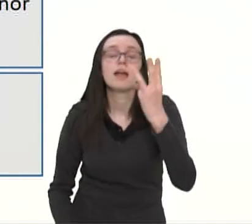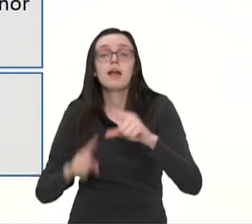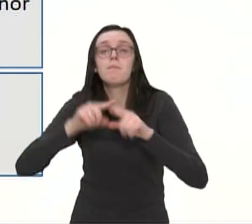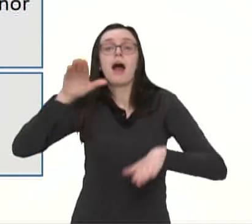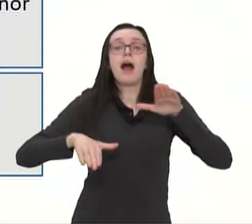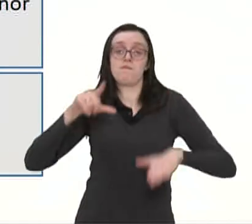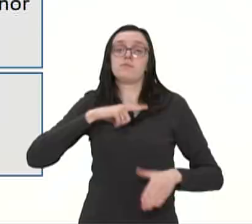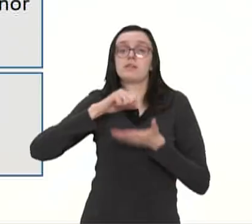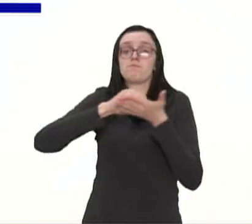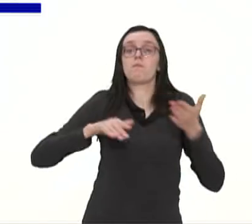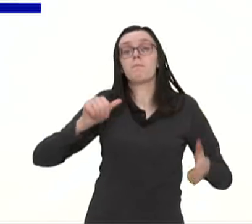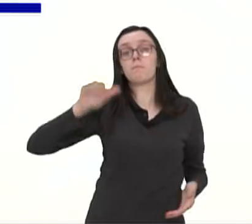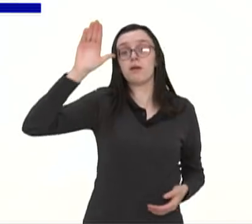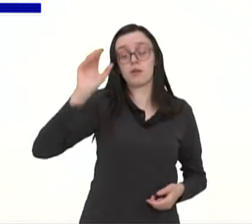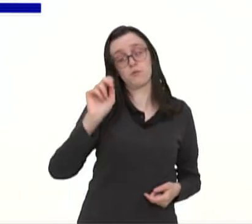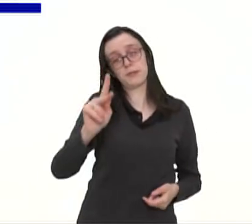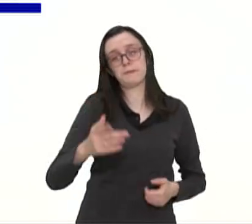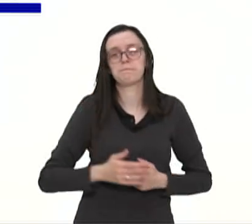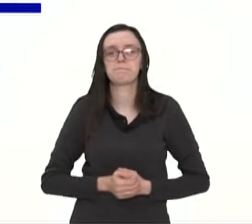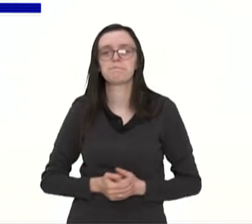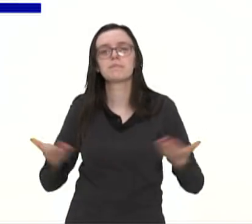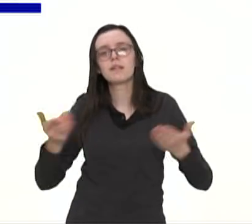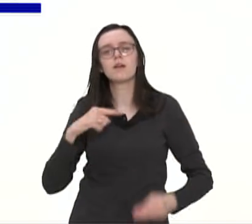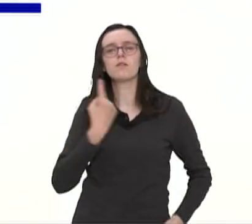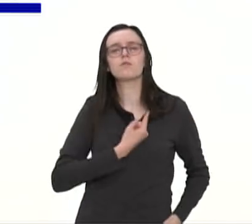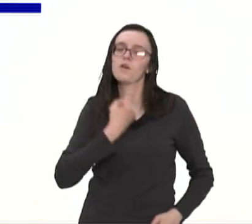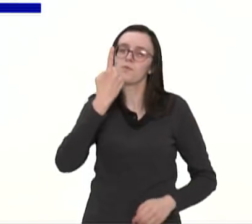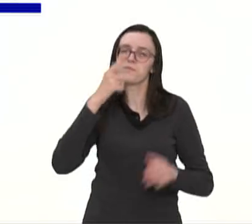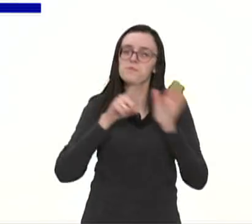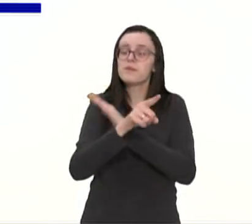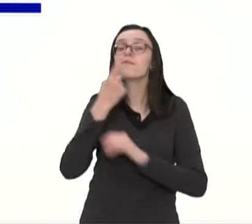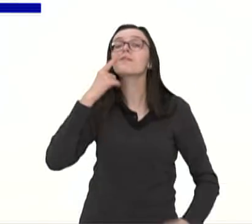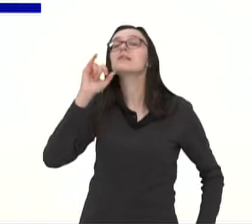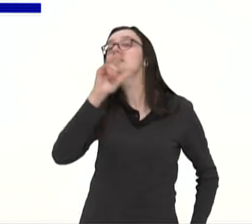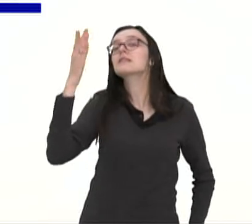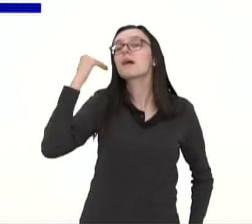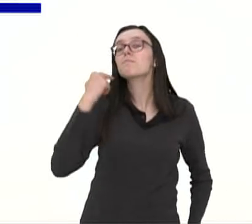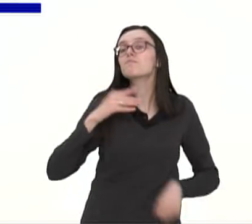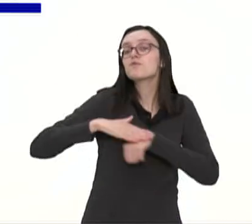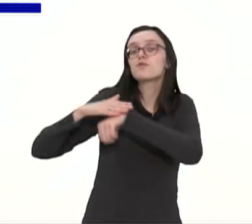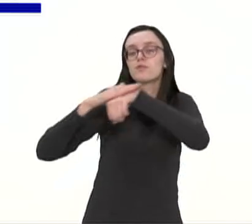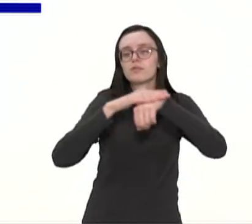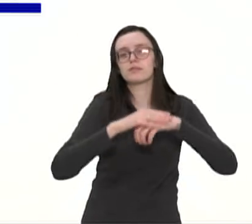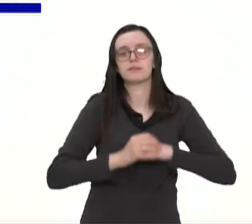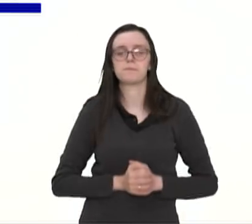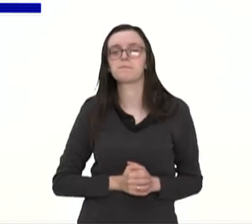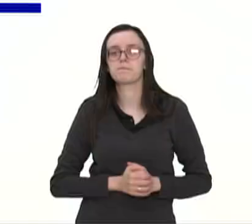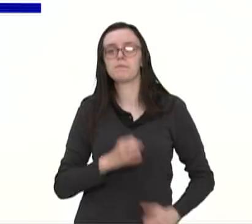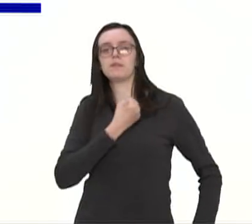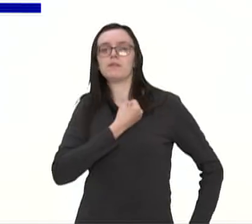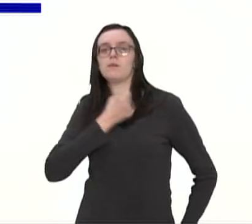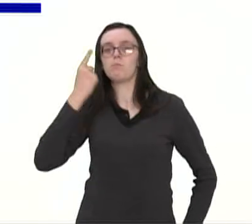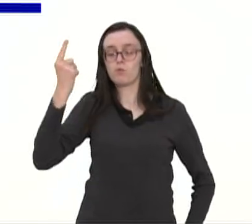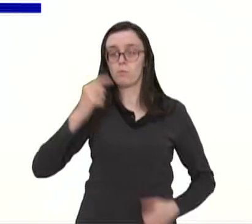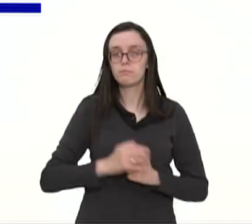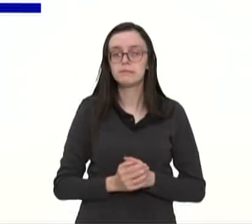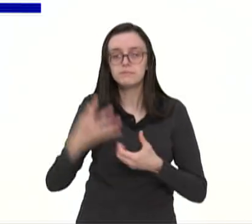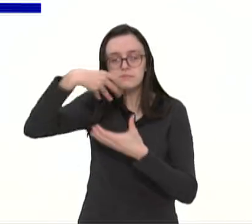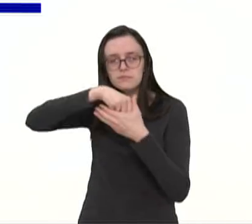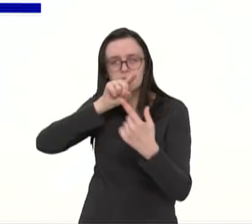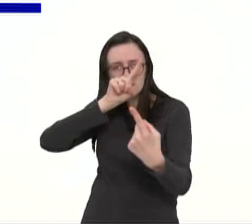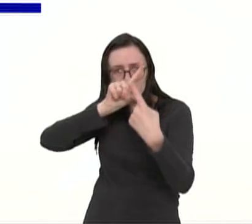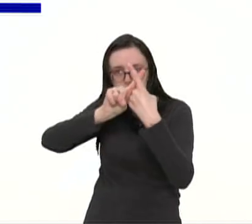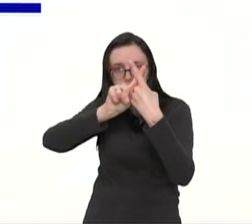vezes tem exercício que tem mais, ok? Então, vamos para um exercício, ver se vocês conseguem fazer sozinho agora. Então, número 1. Em um cromossomo,